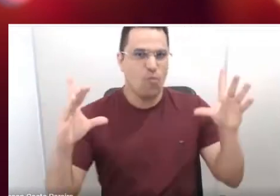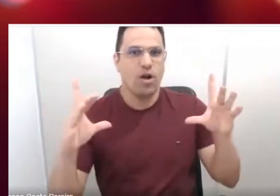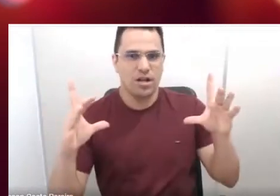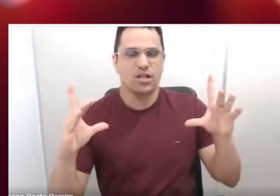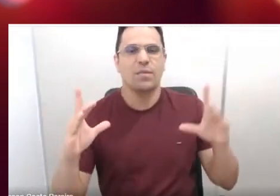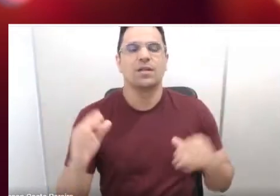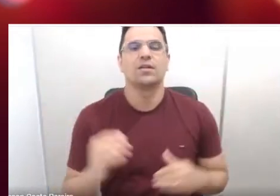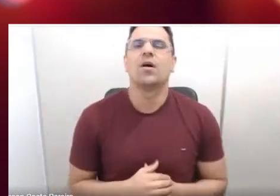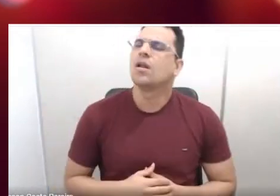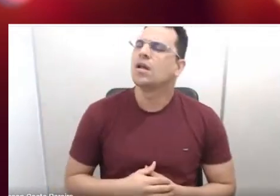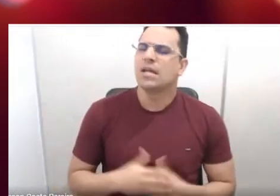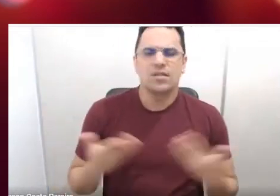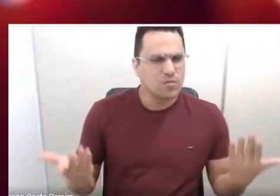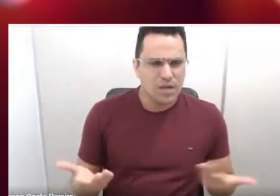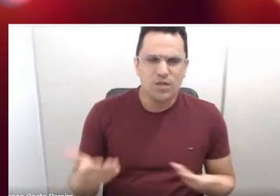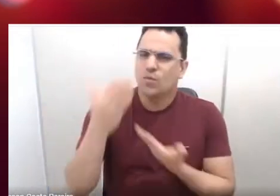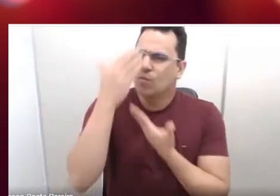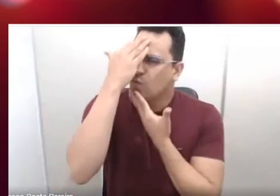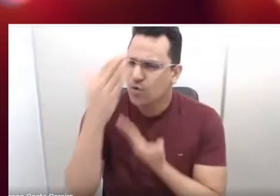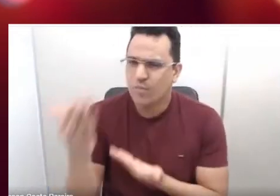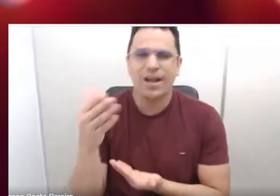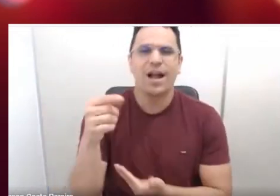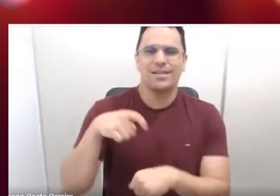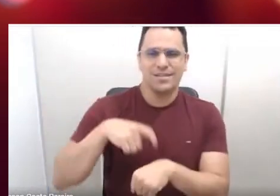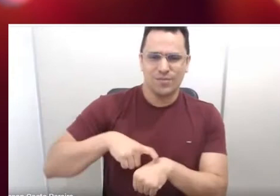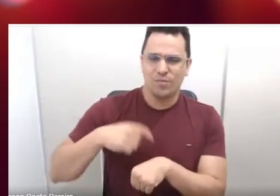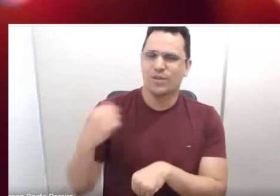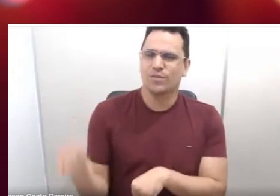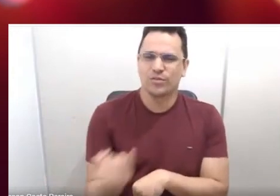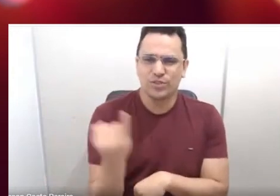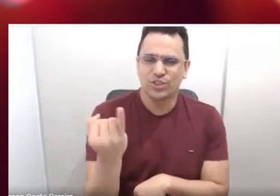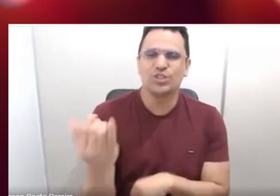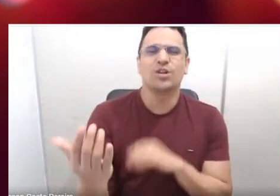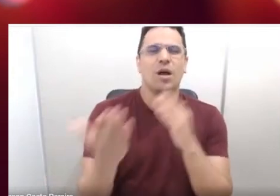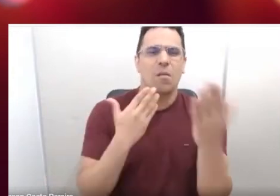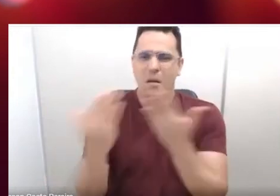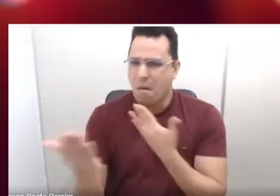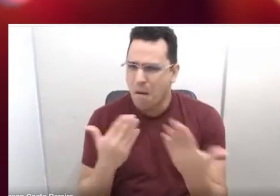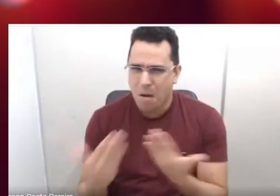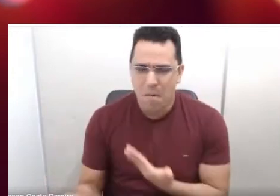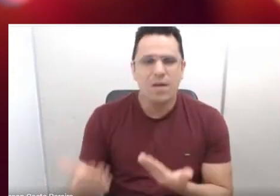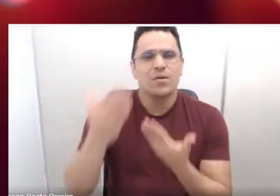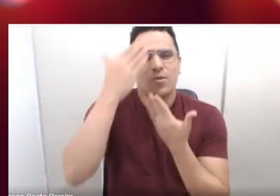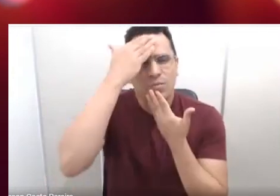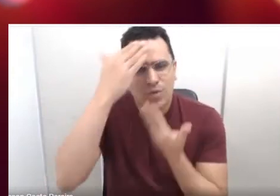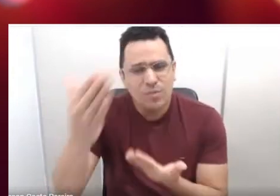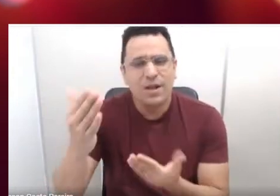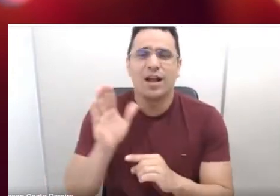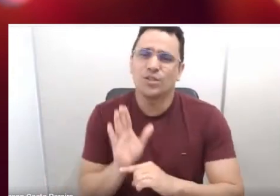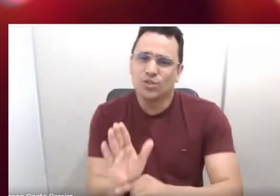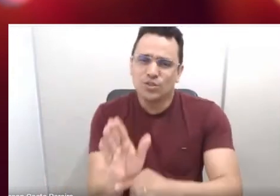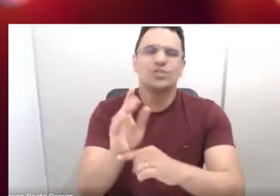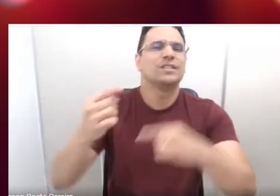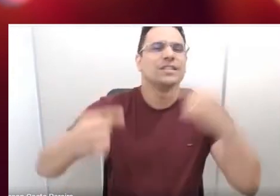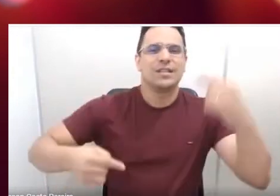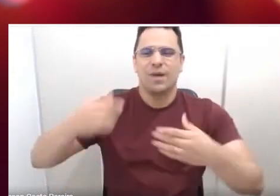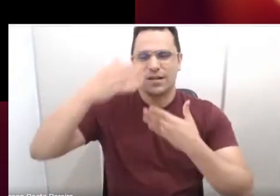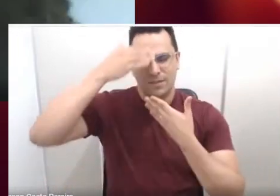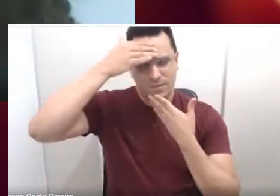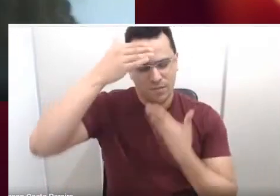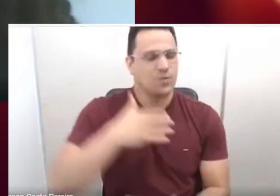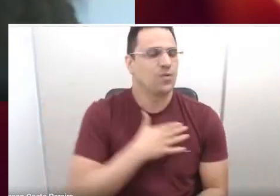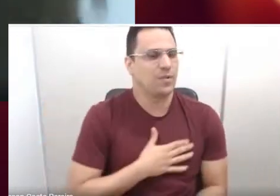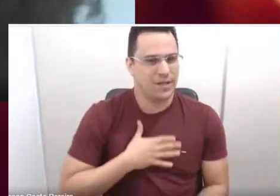isso, muito obrigado, valeu mesmo pelo espaço de poder estar conversando aqui com vocês, e eu espero ter contribuído com o debate.